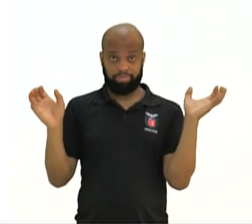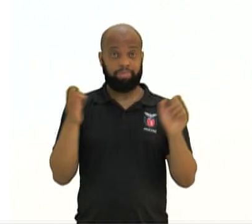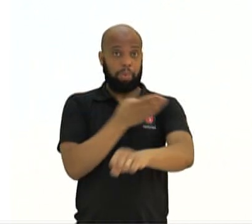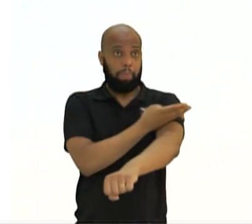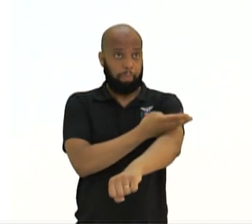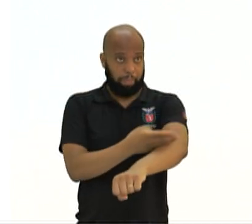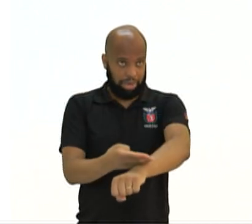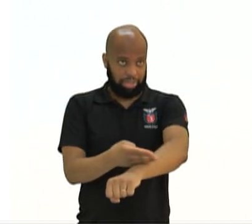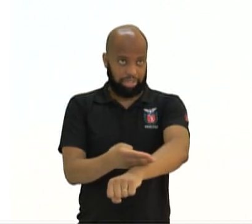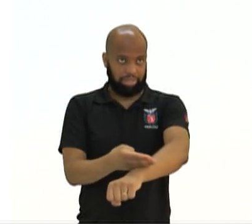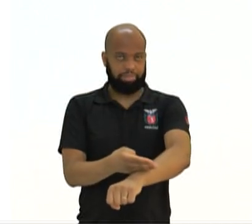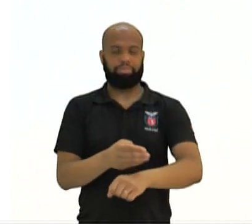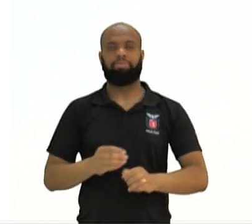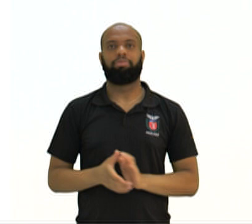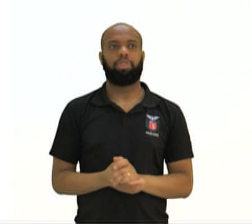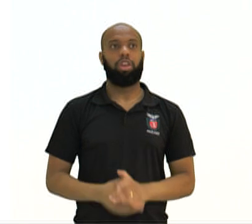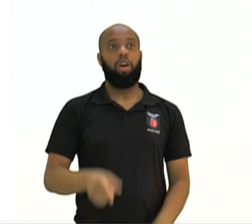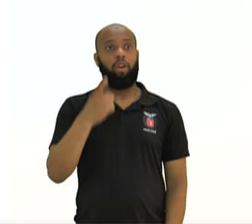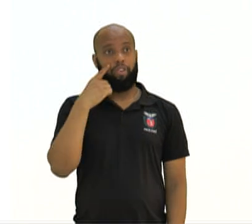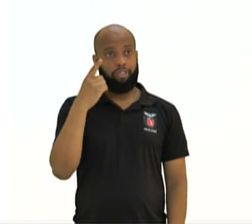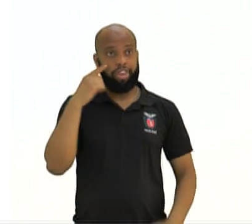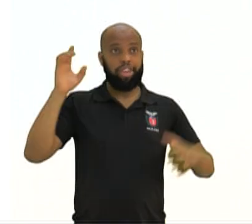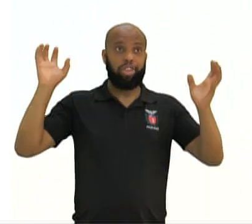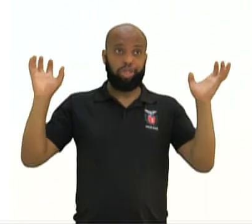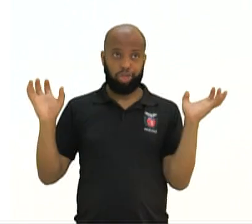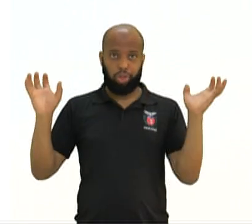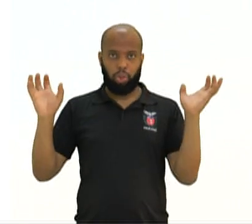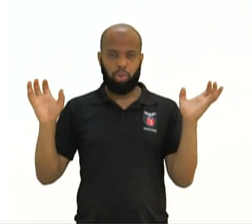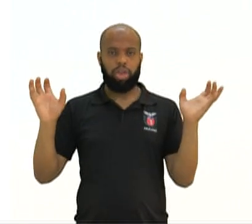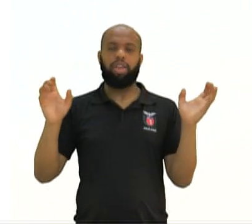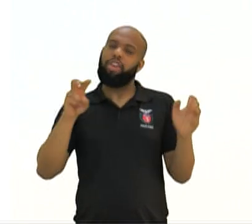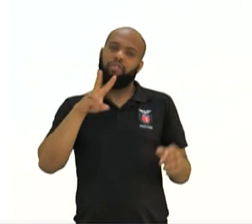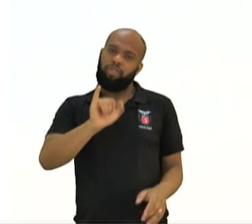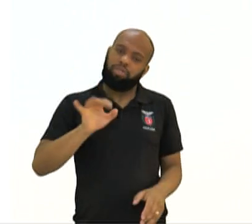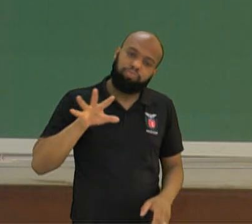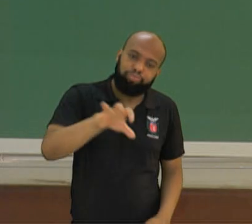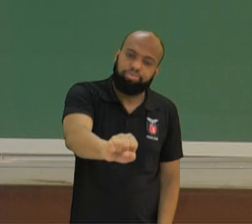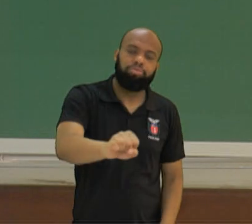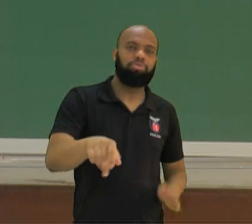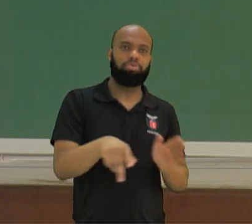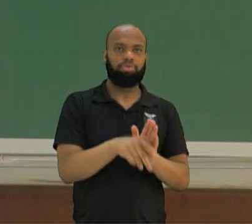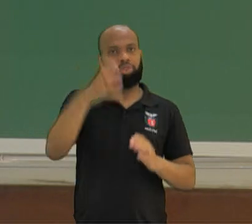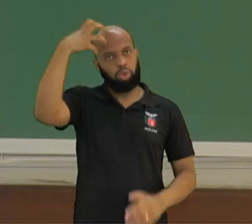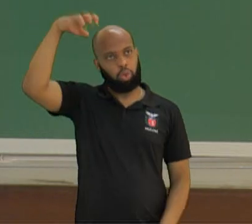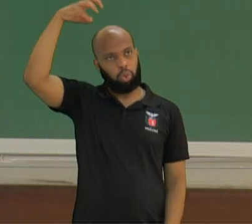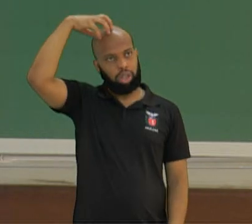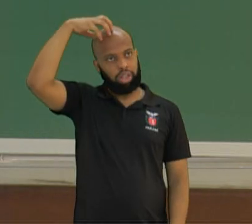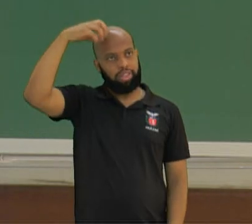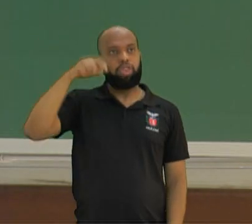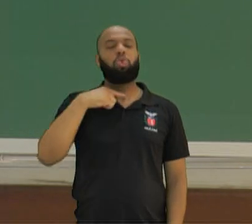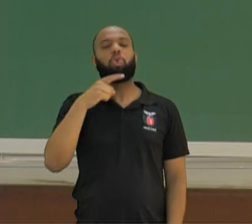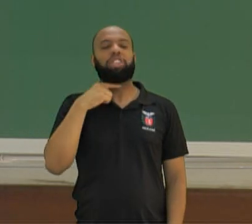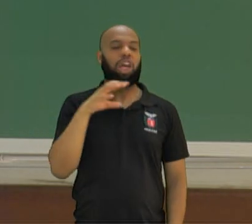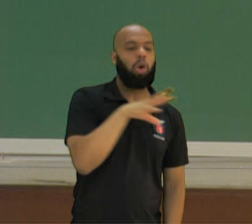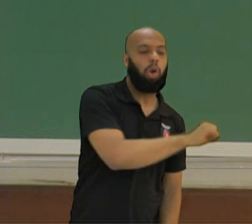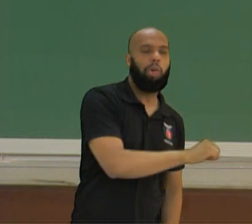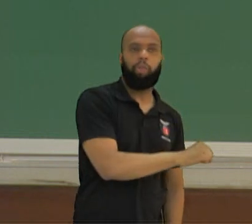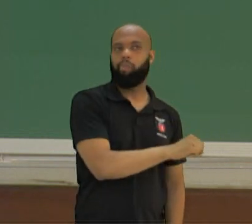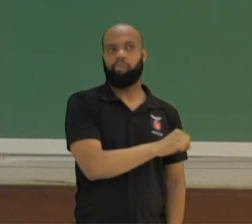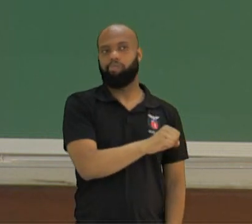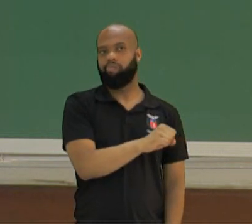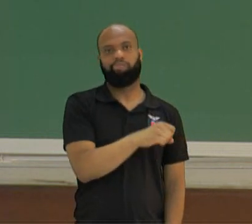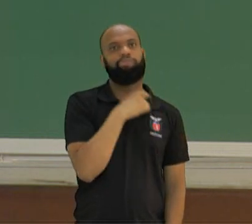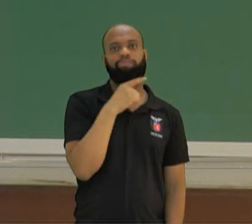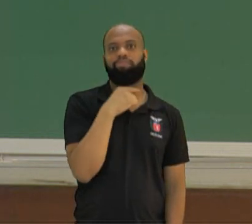ali na casa H7. Então, a torre ela está ameaçando o rei. O rei não pode capturar, não conseguimos